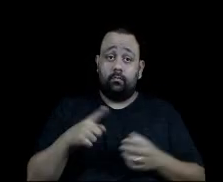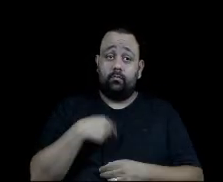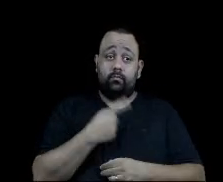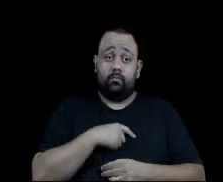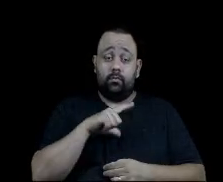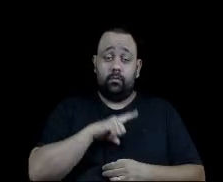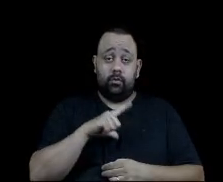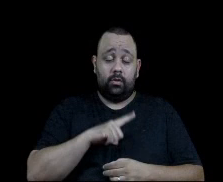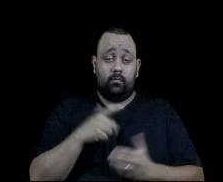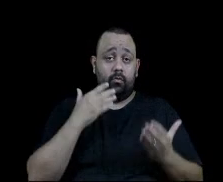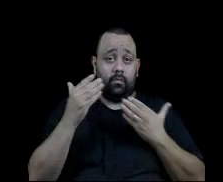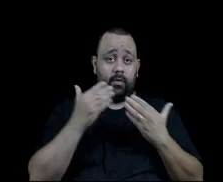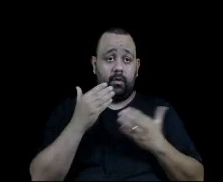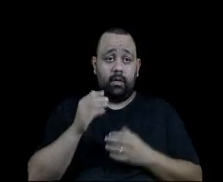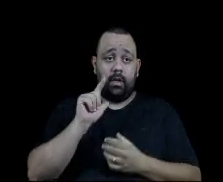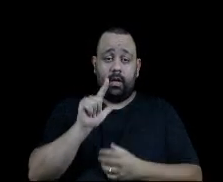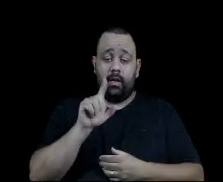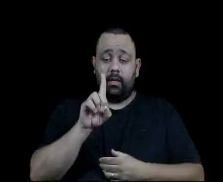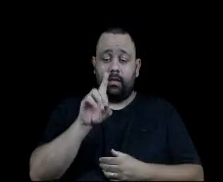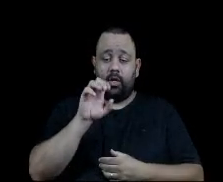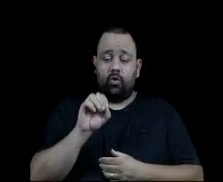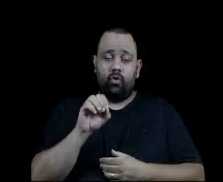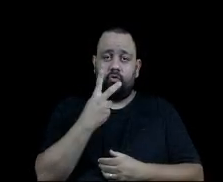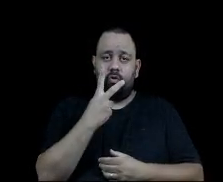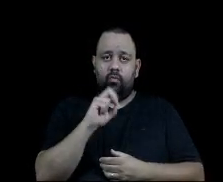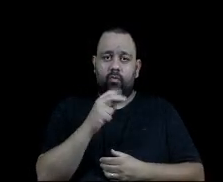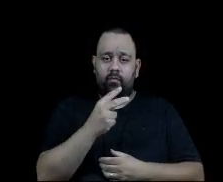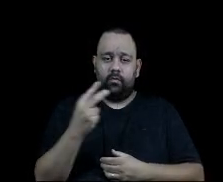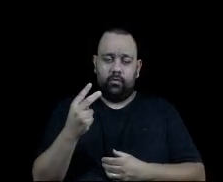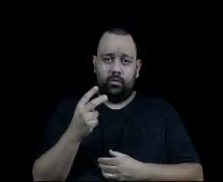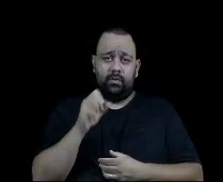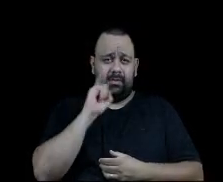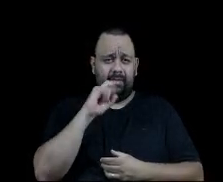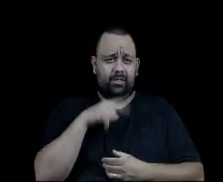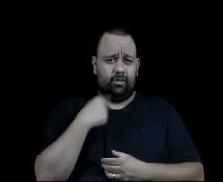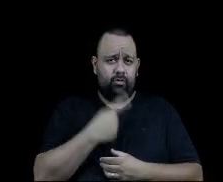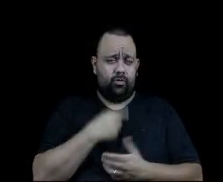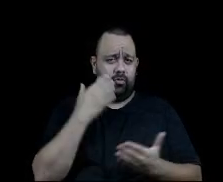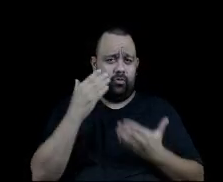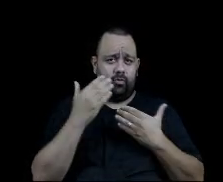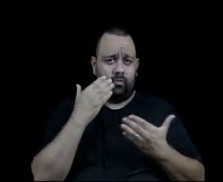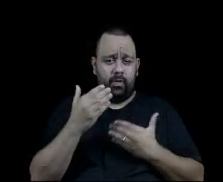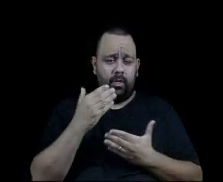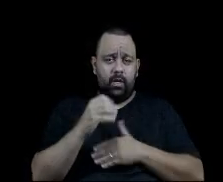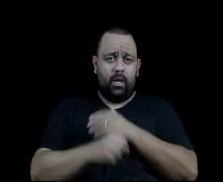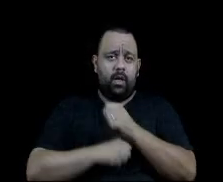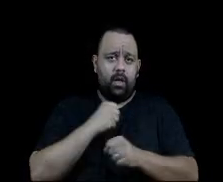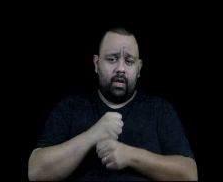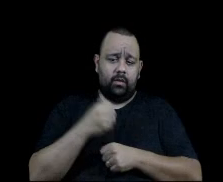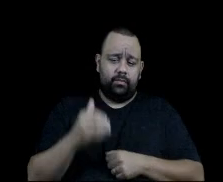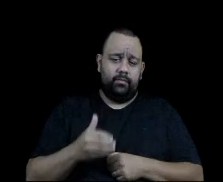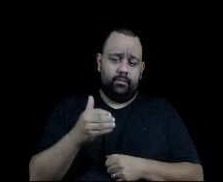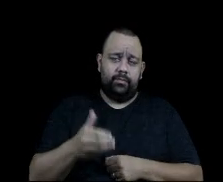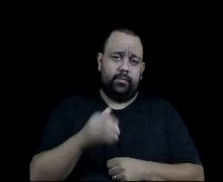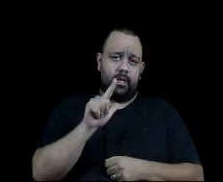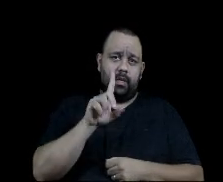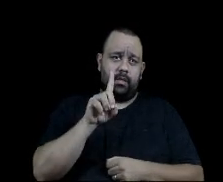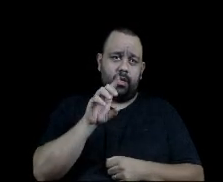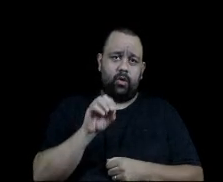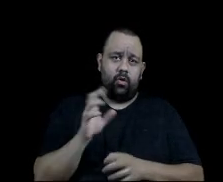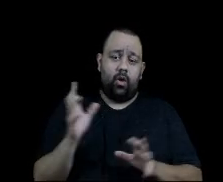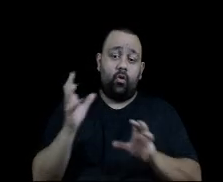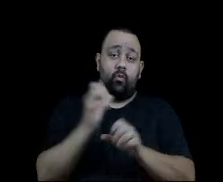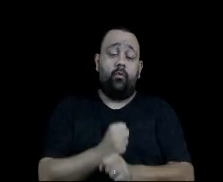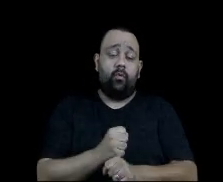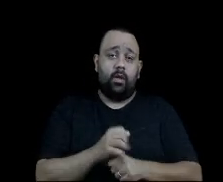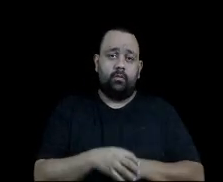despesa. Então, aqui a gente tem um comparativo com a LDO 2022. Então, se a gente comparar, vamos comparar ano a ano,